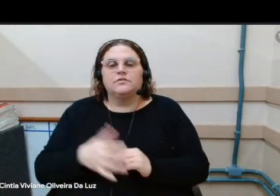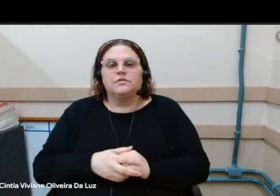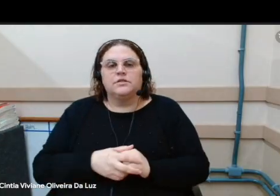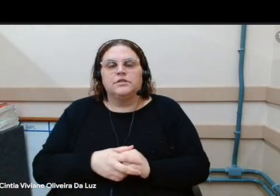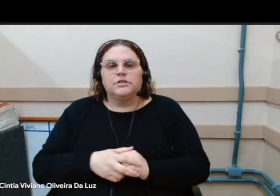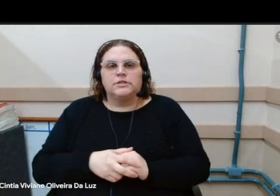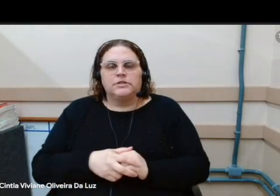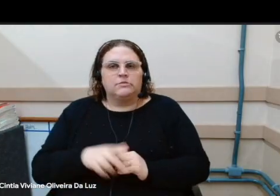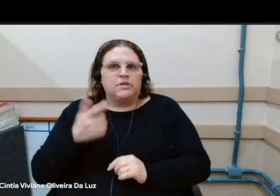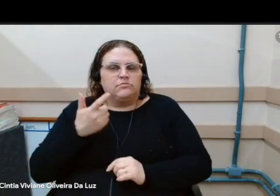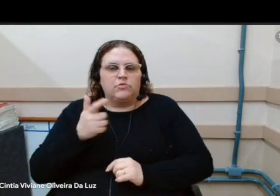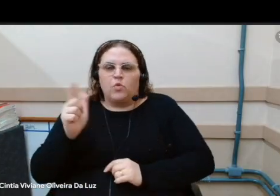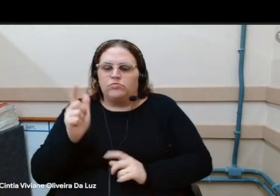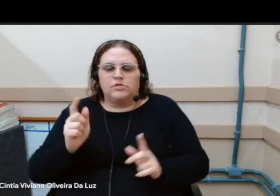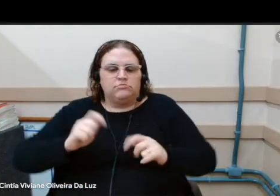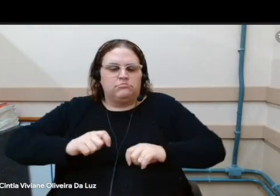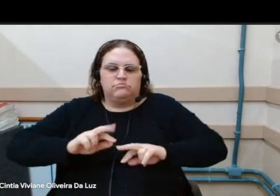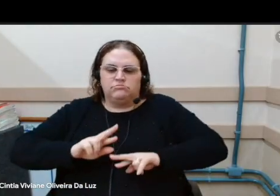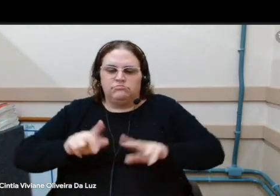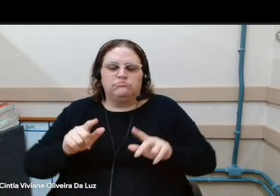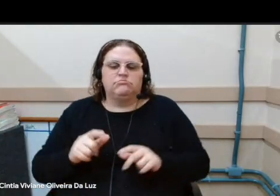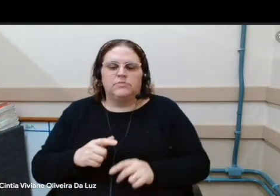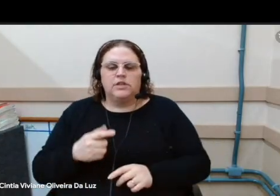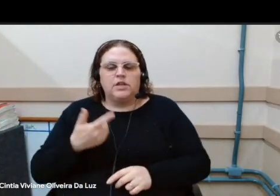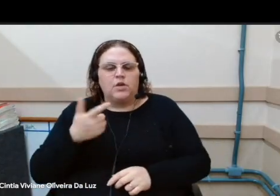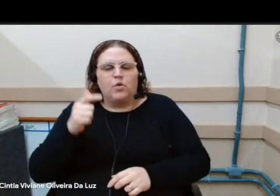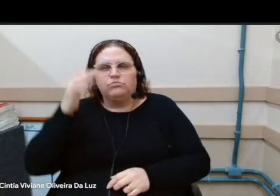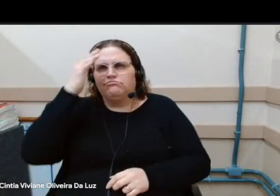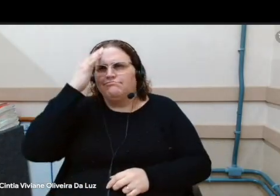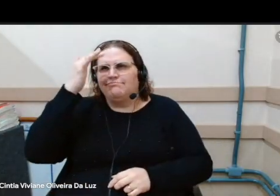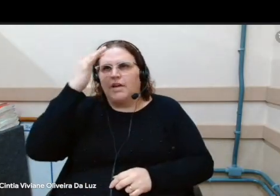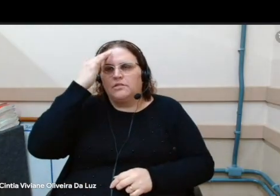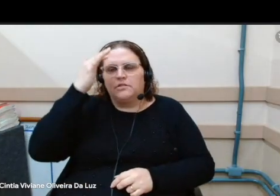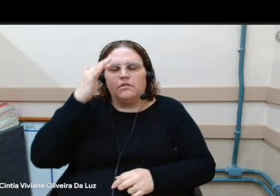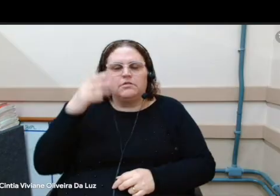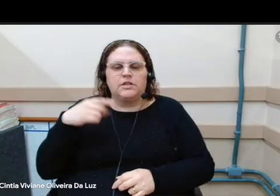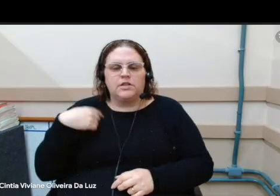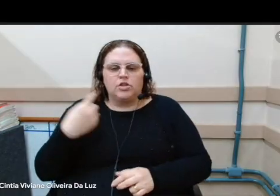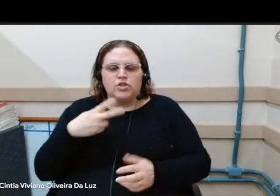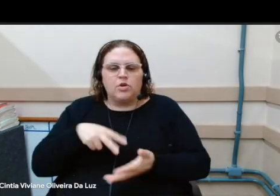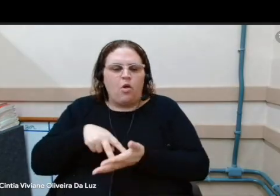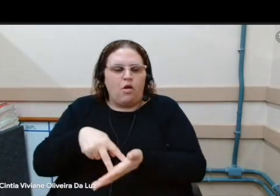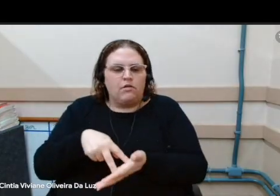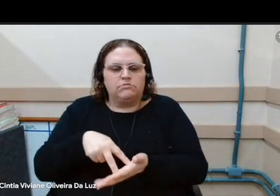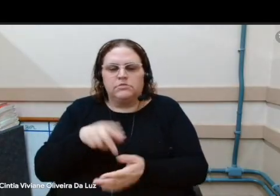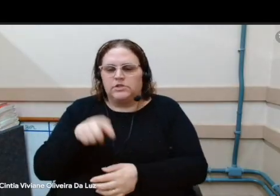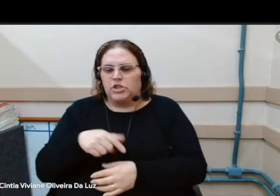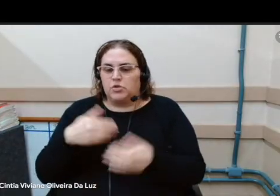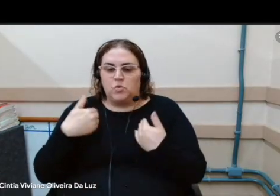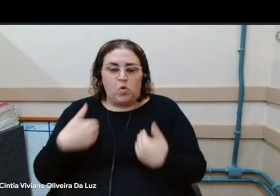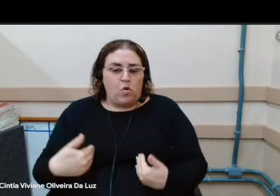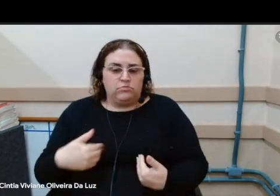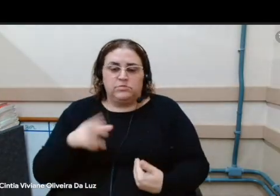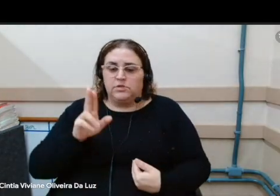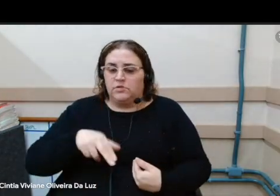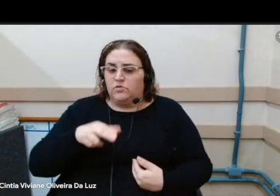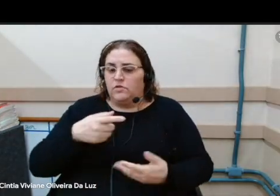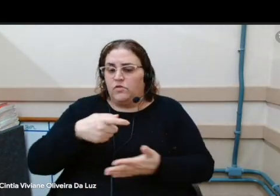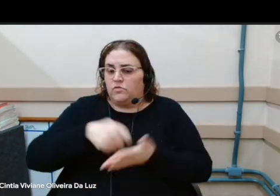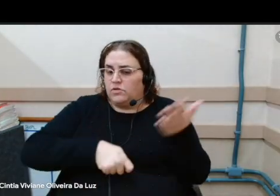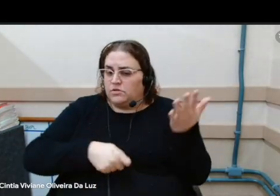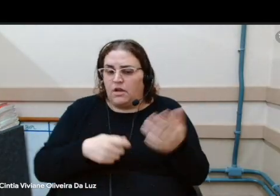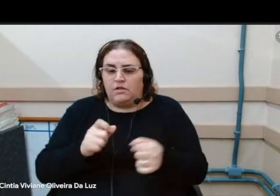outras potências e outros imaginários aí que se coloca seja por corpos que nunca foram autorizados a